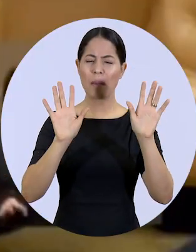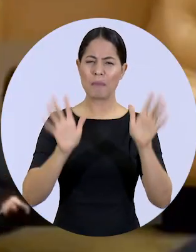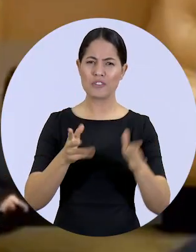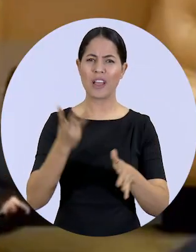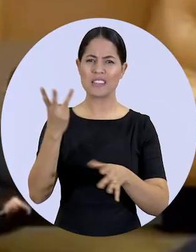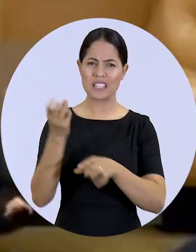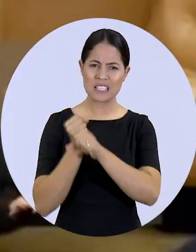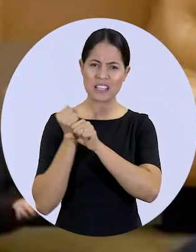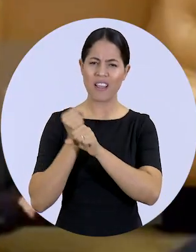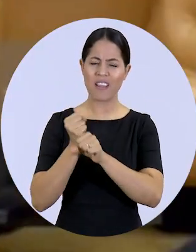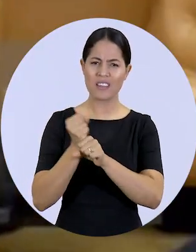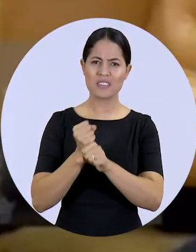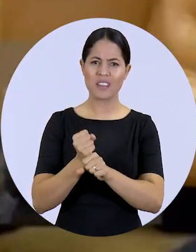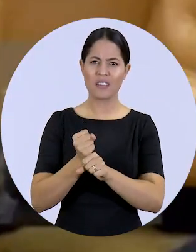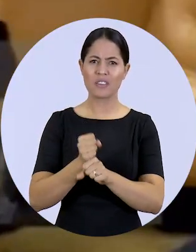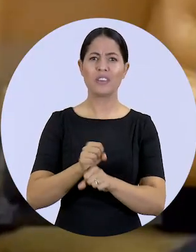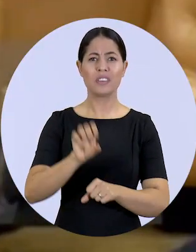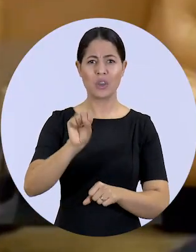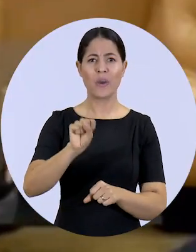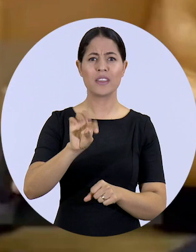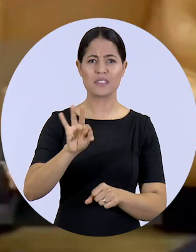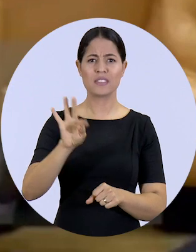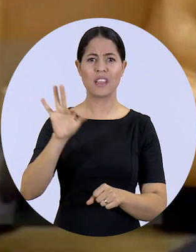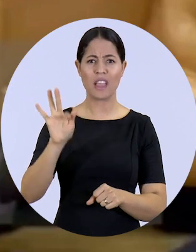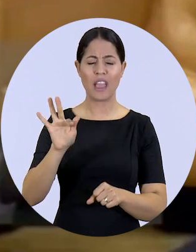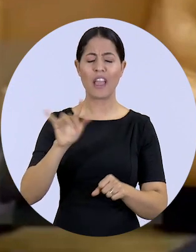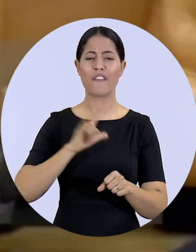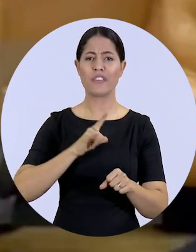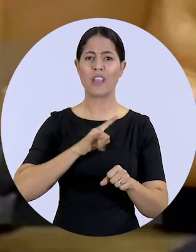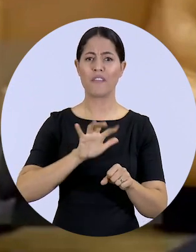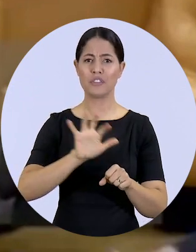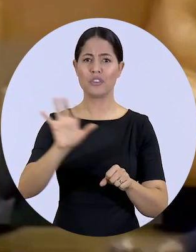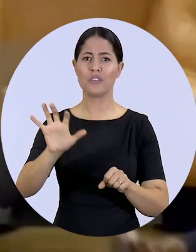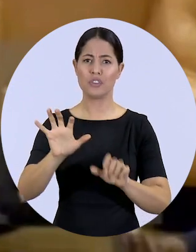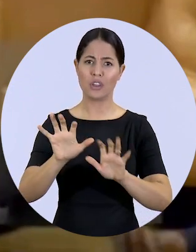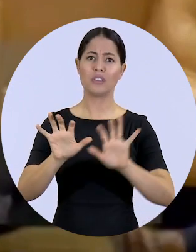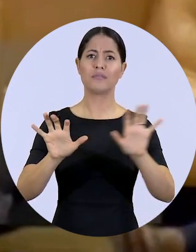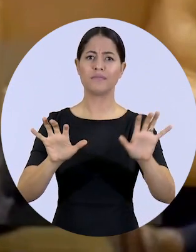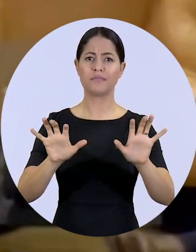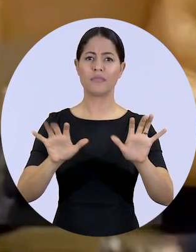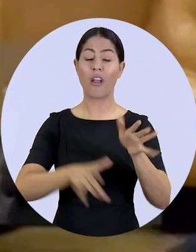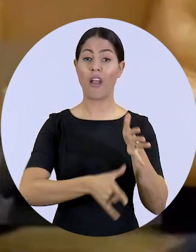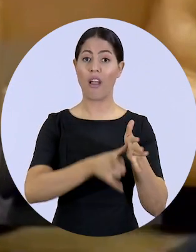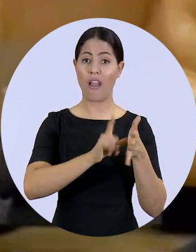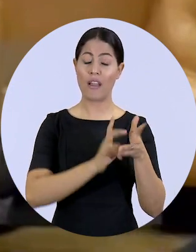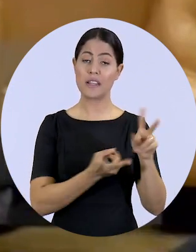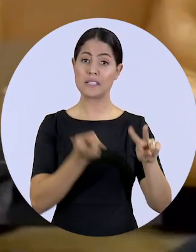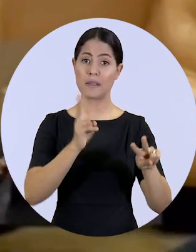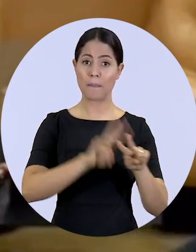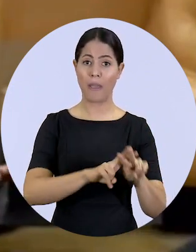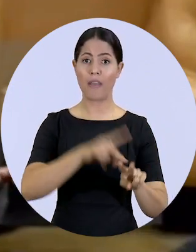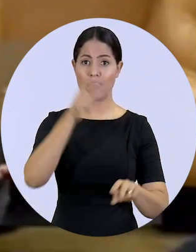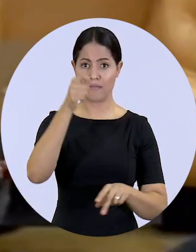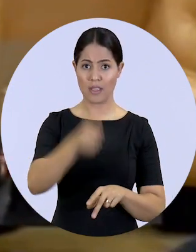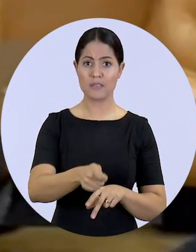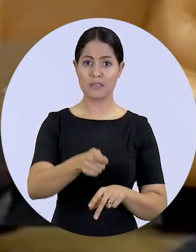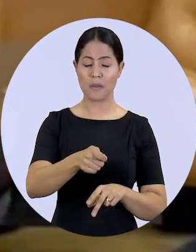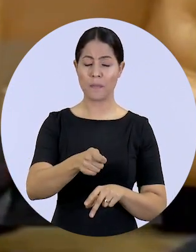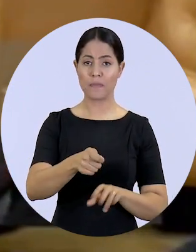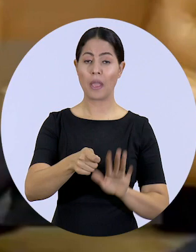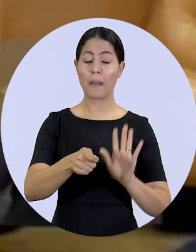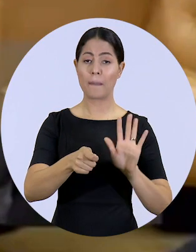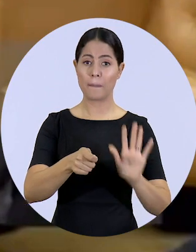desses últimos 3 anos que o Supremo sempre esteve dividido em relação à execução antecipada da pena. Em